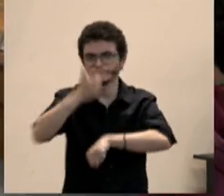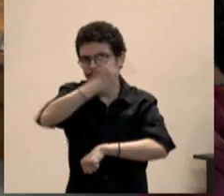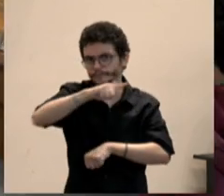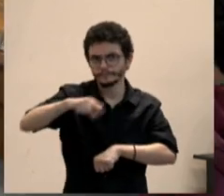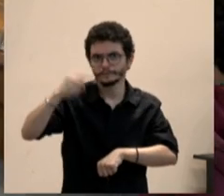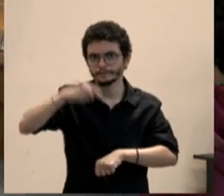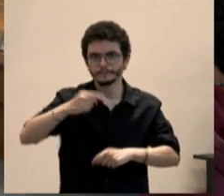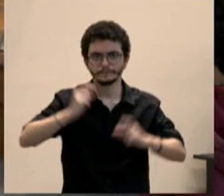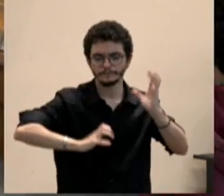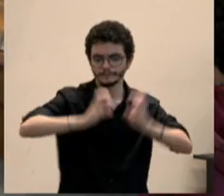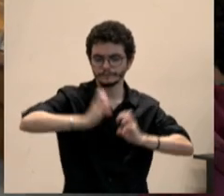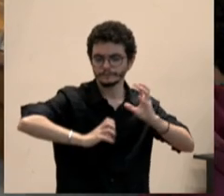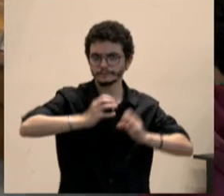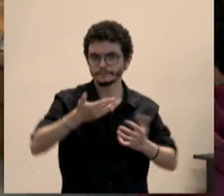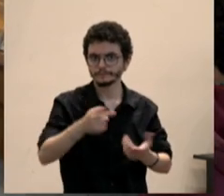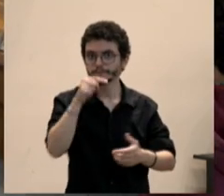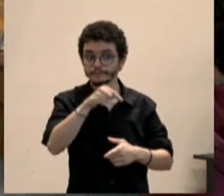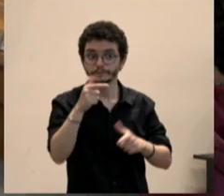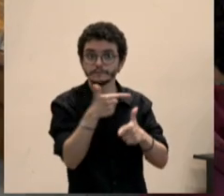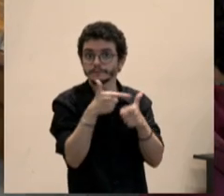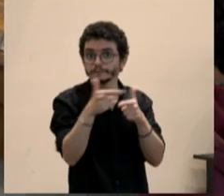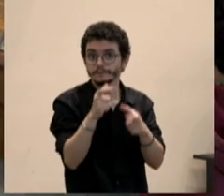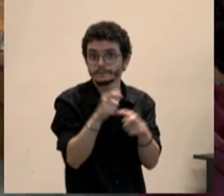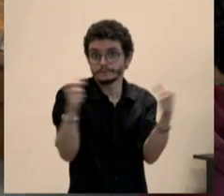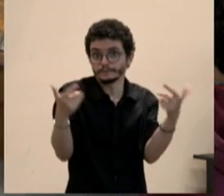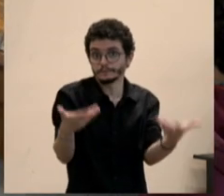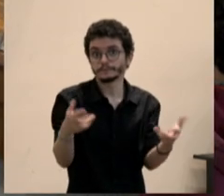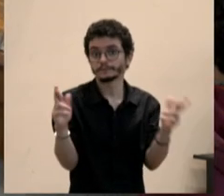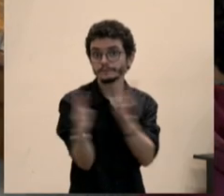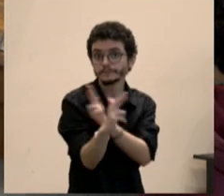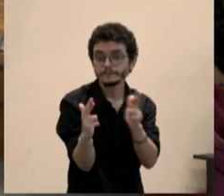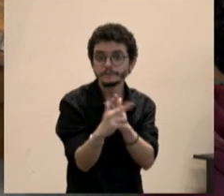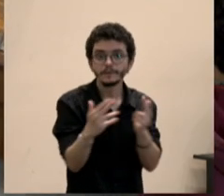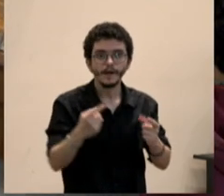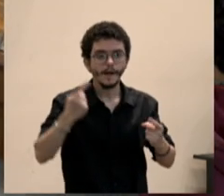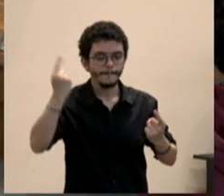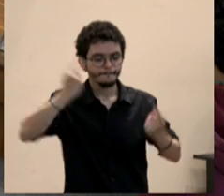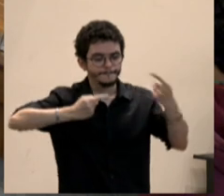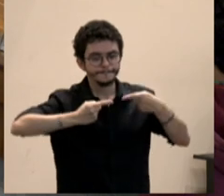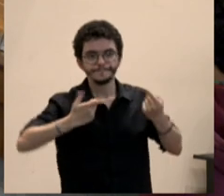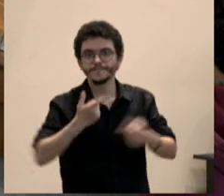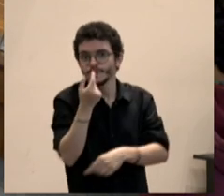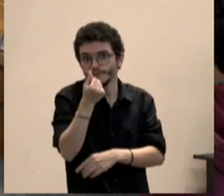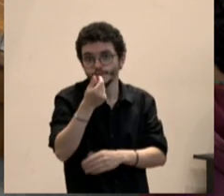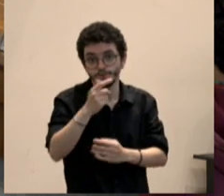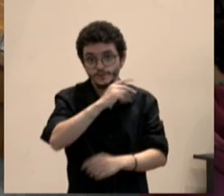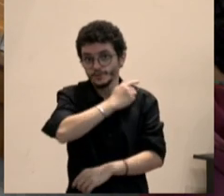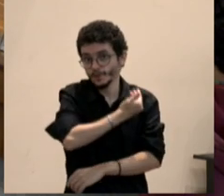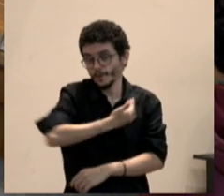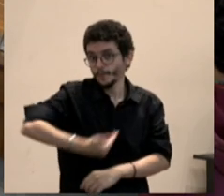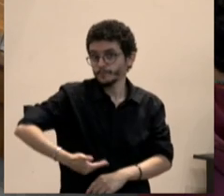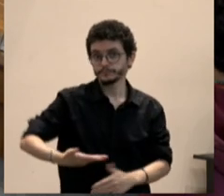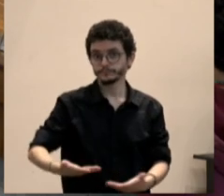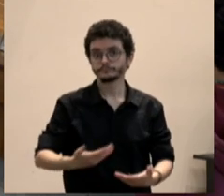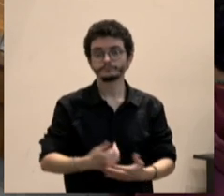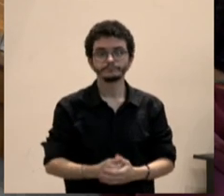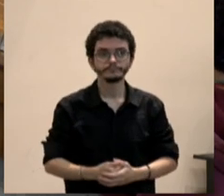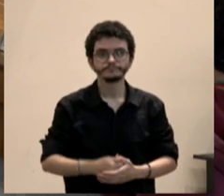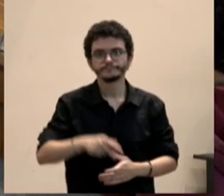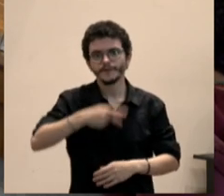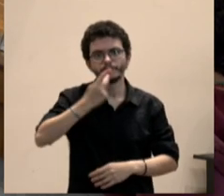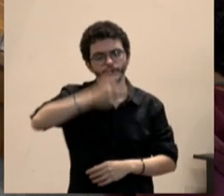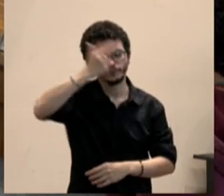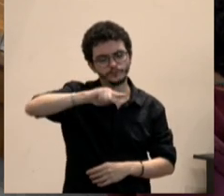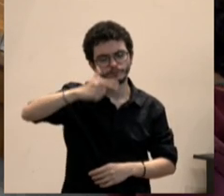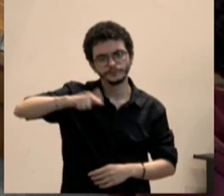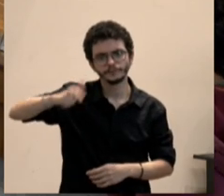está o grande problema, né? Com relação que é a disputa pelo dinheiro público, que foi falado em vários momentos aqui